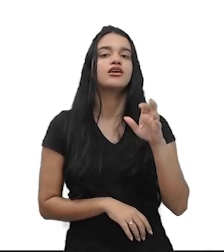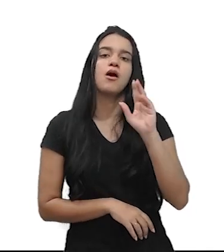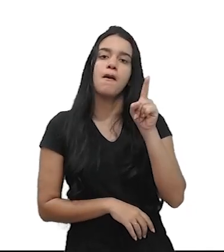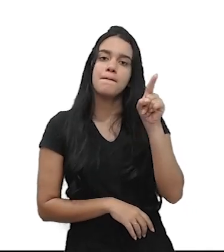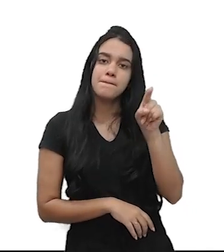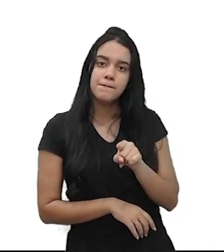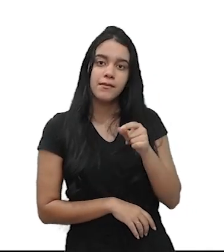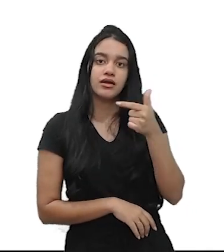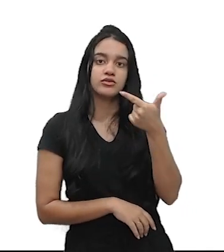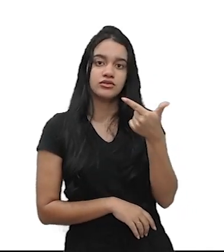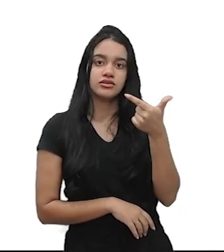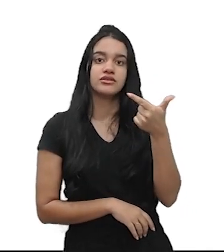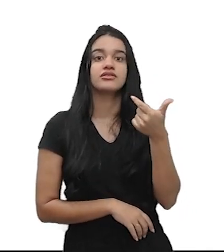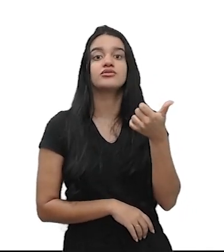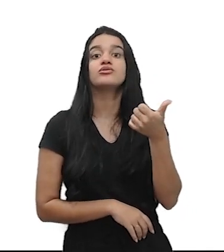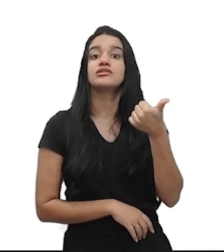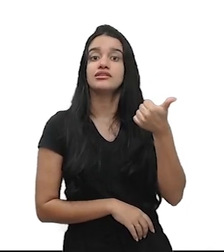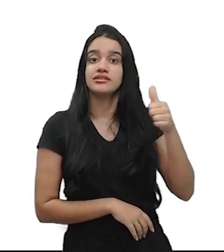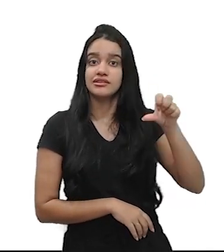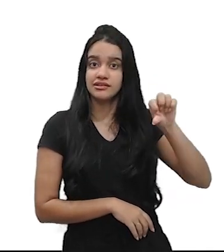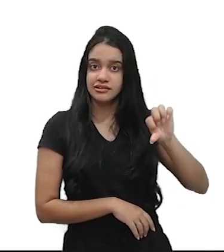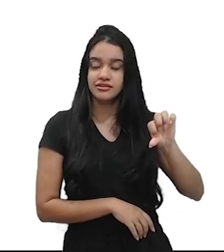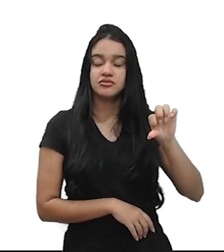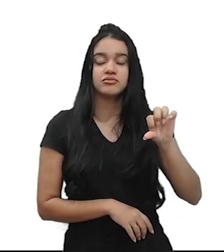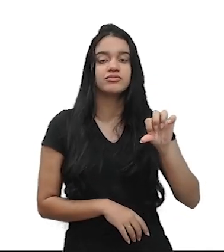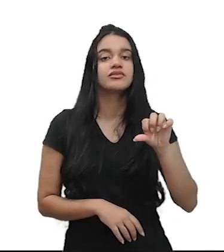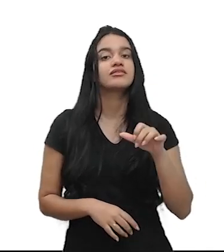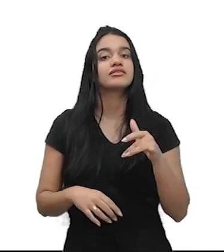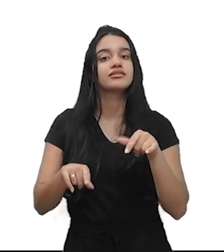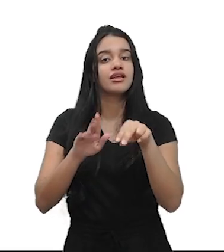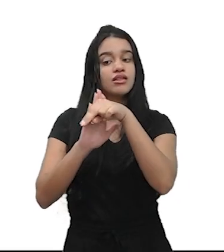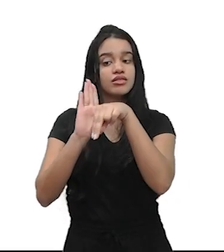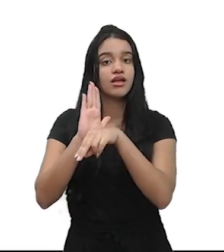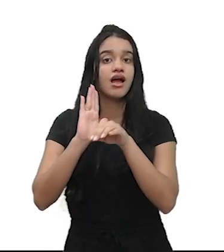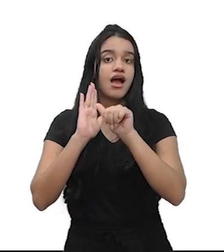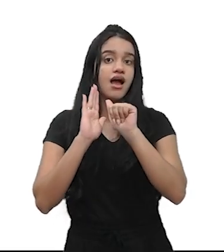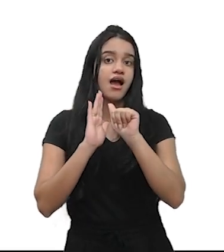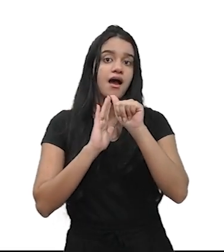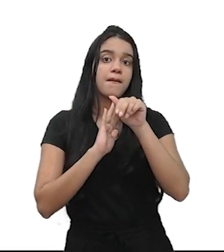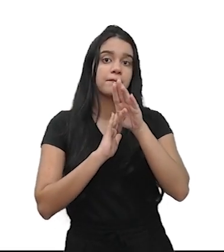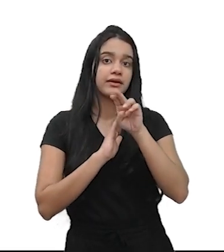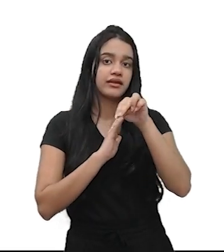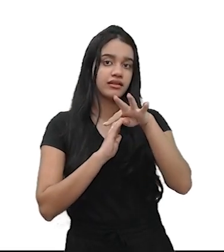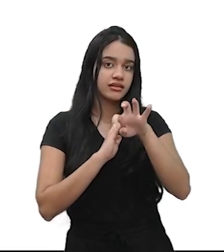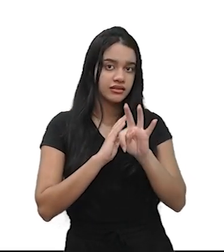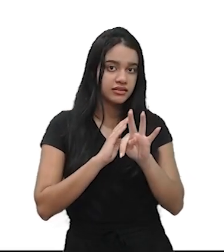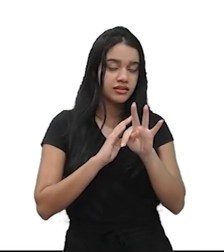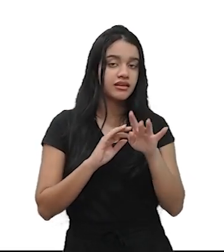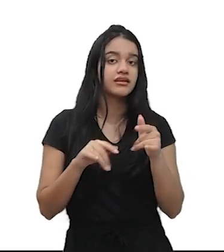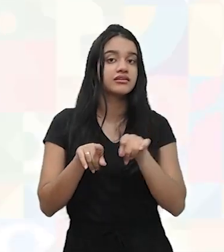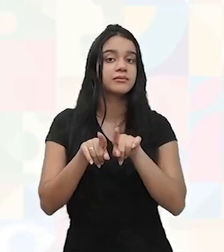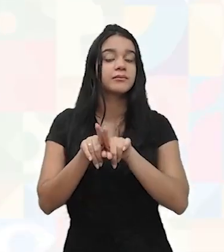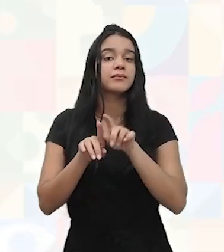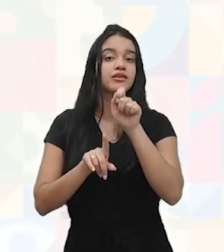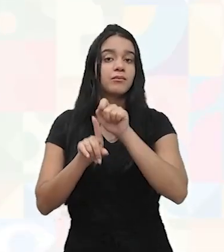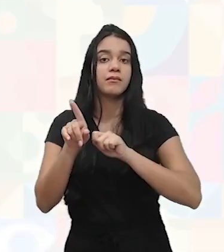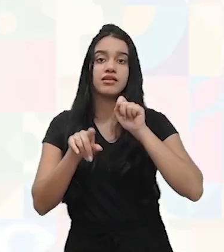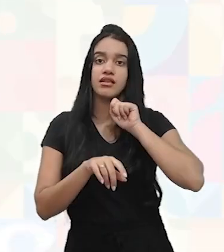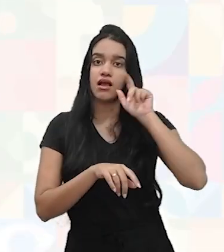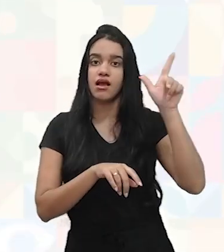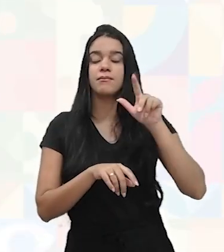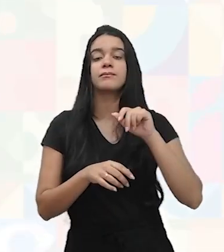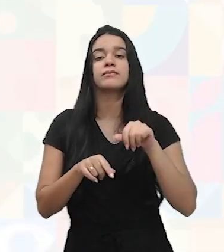uma norma técnica brasileira da ABNT, de abril de 2020, tá bom? Além das duas